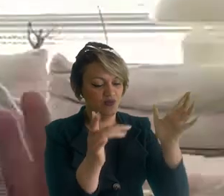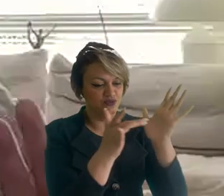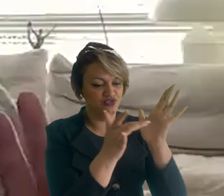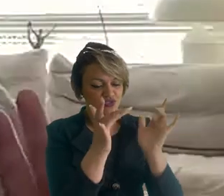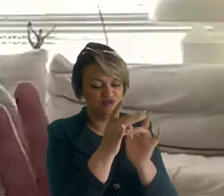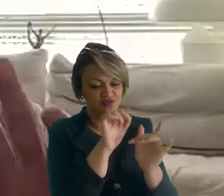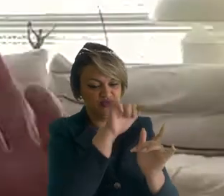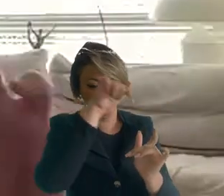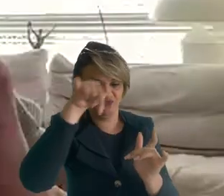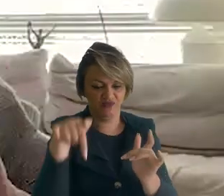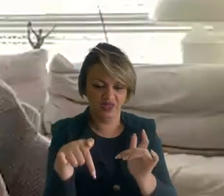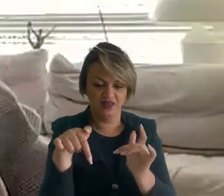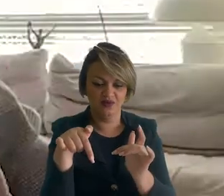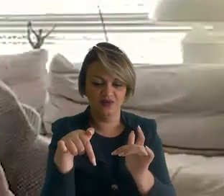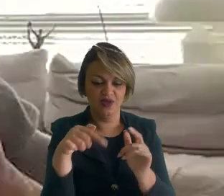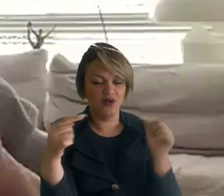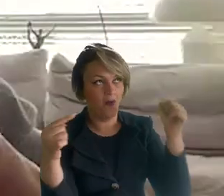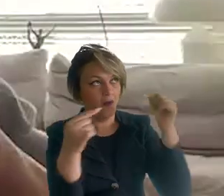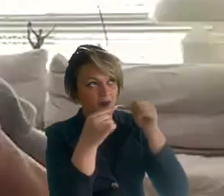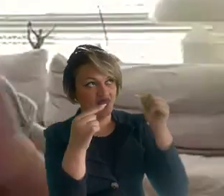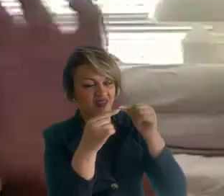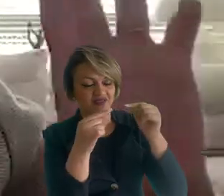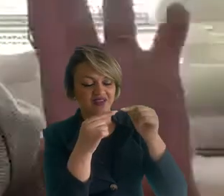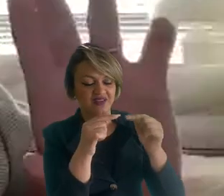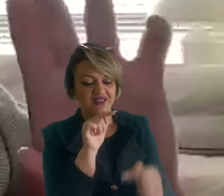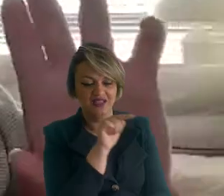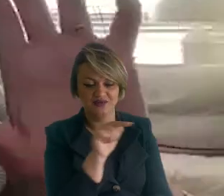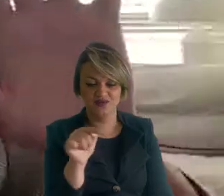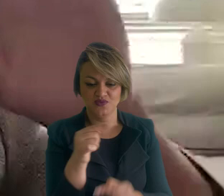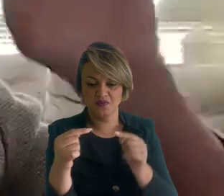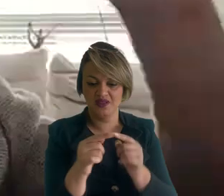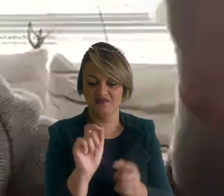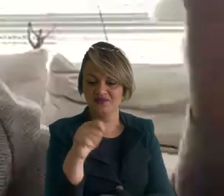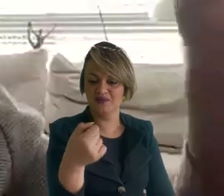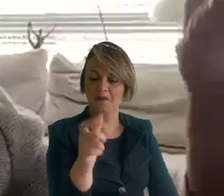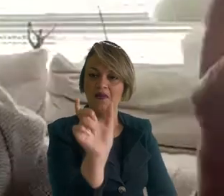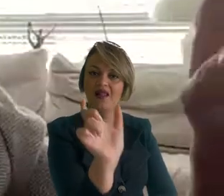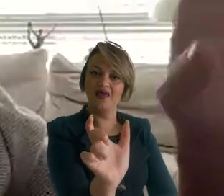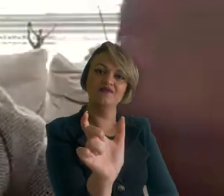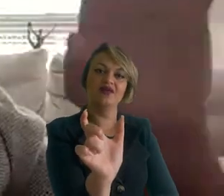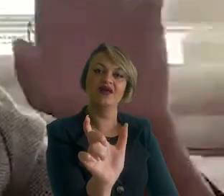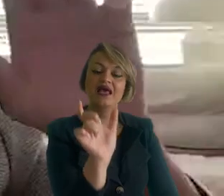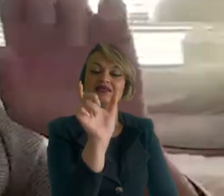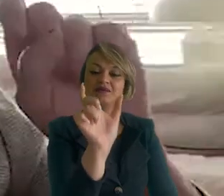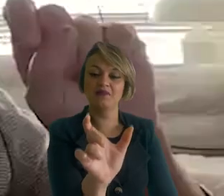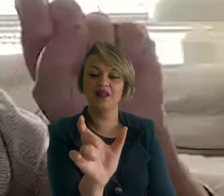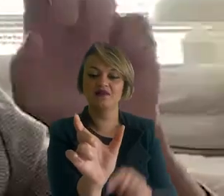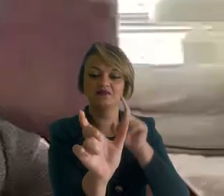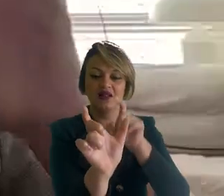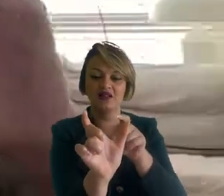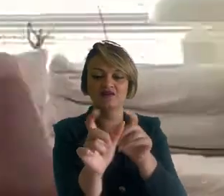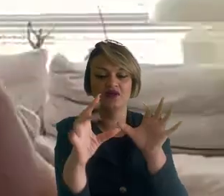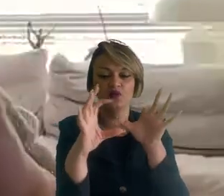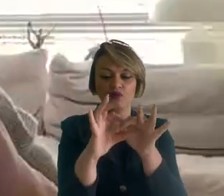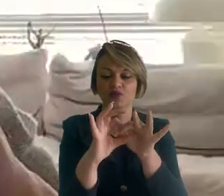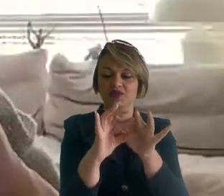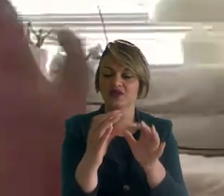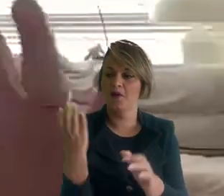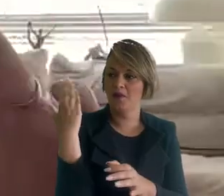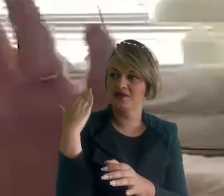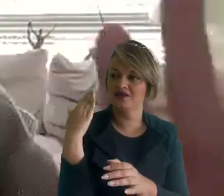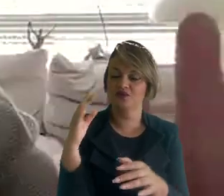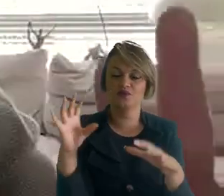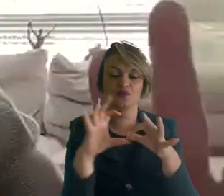ancestralidade a palavra é a ponte que nos liga ao passado e ao futuro a palavra